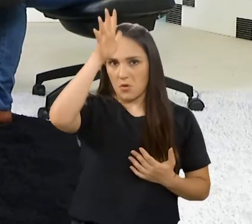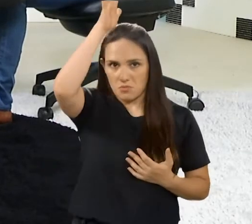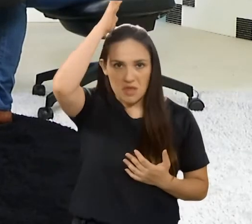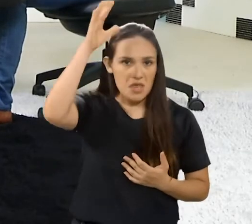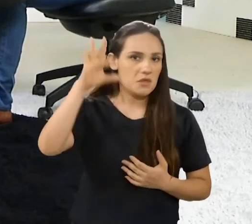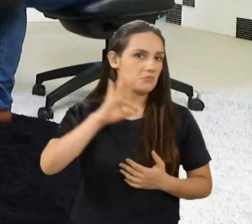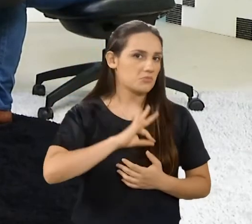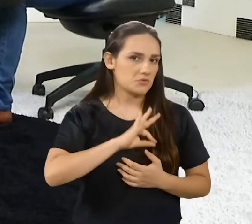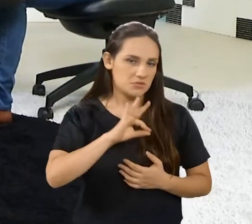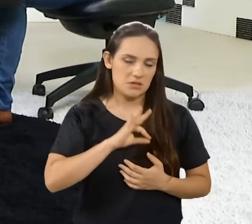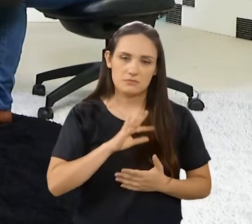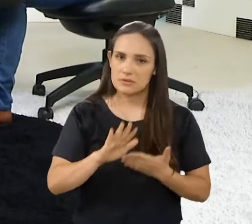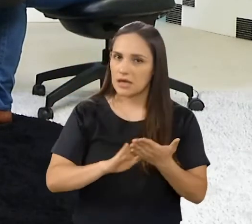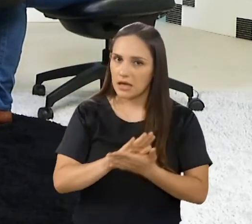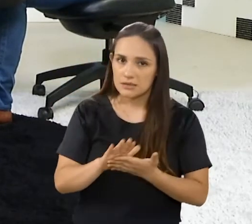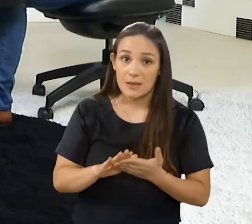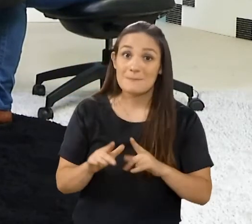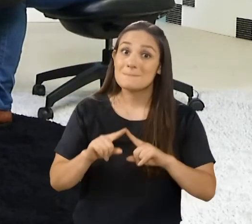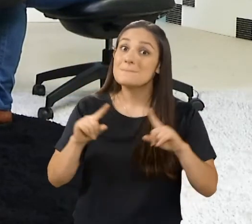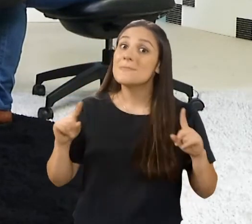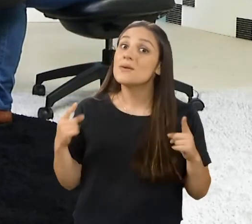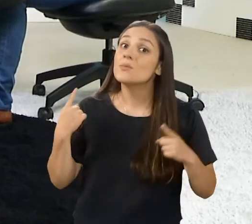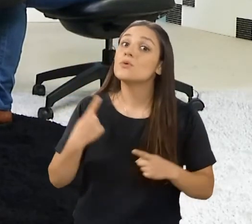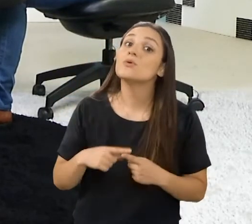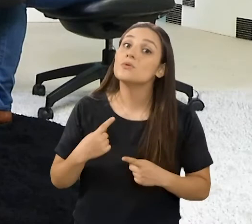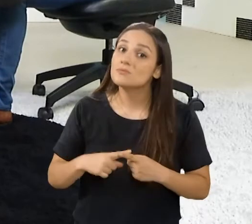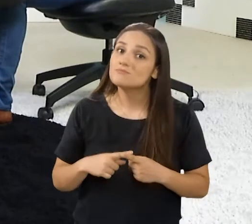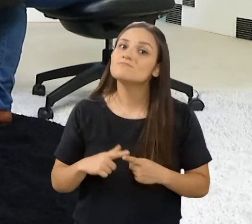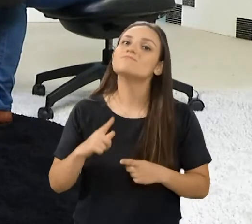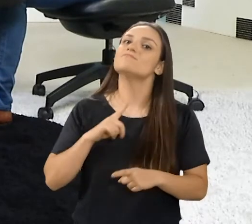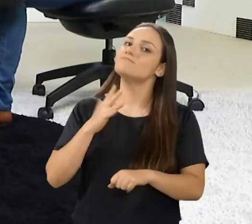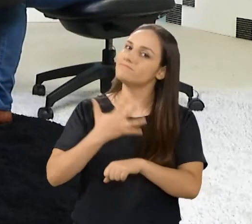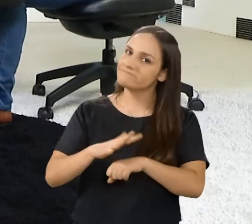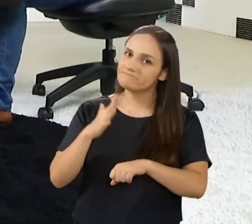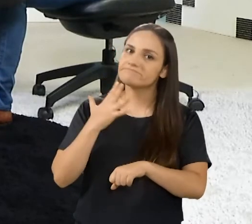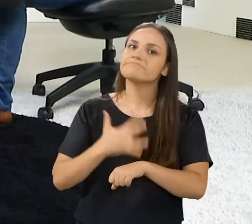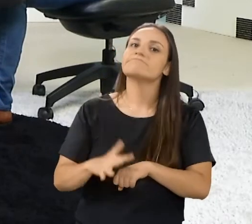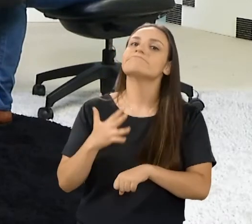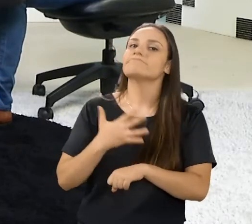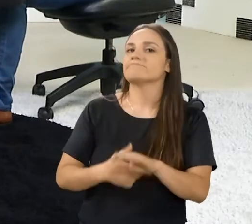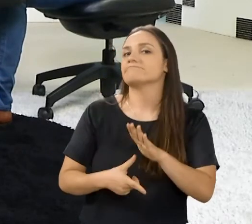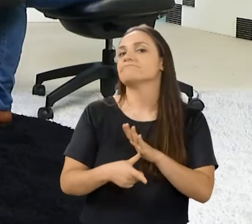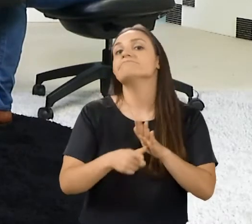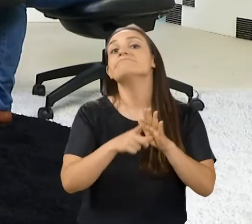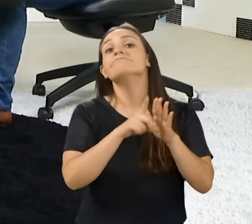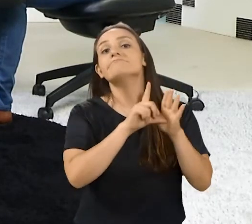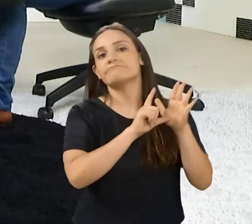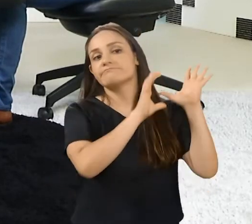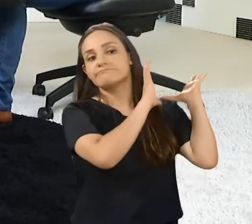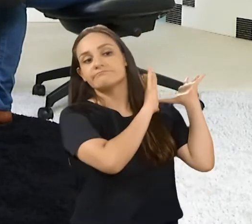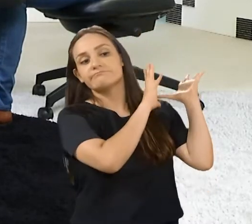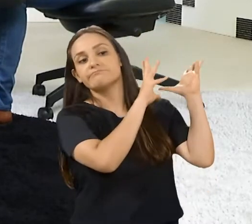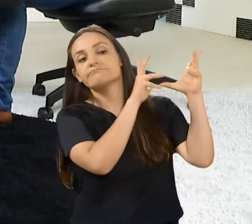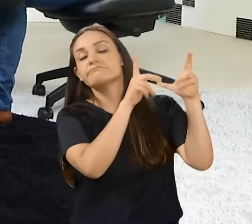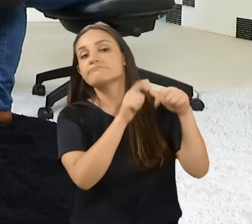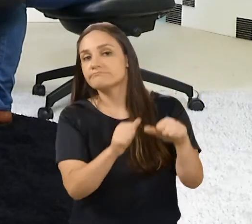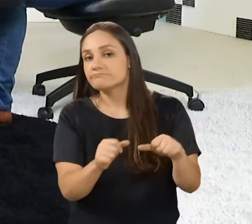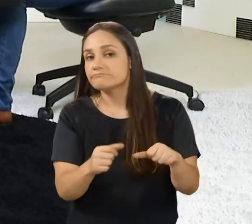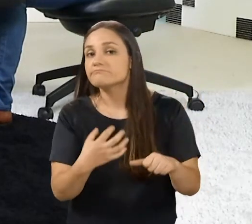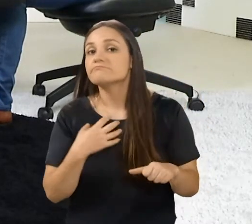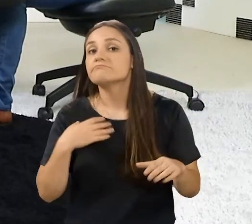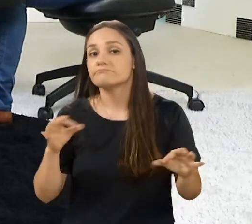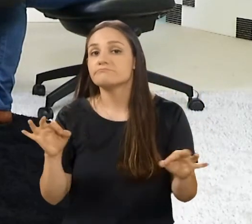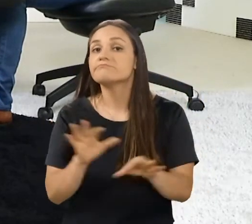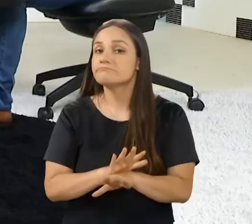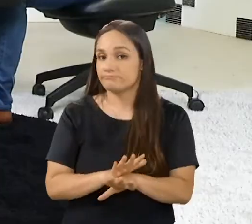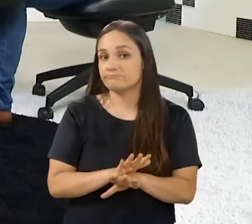policial. Mas isso tudo em face de todo um processo anterior que veio já se preparando para